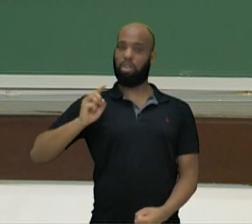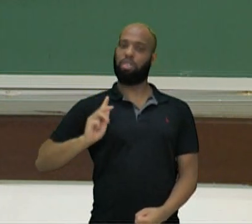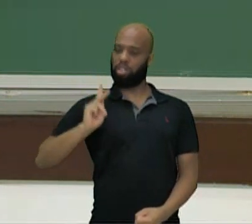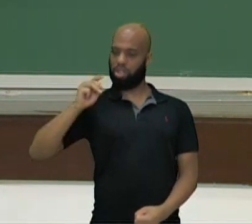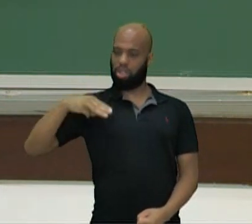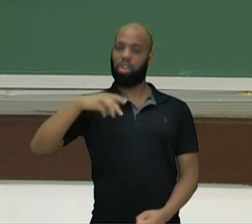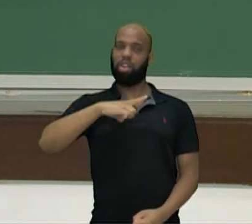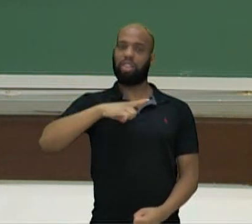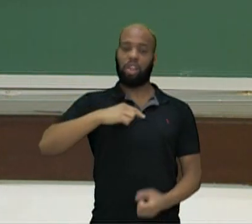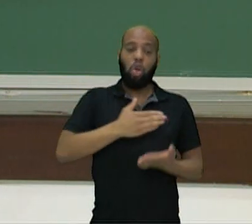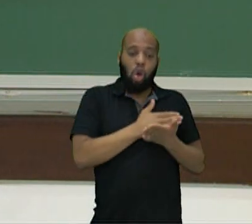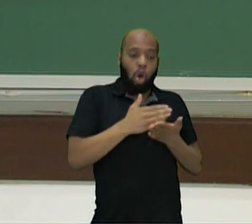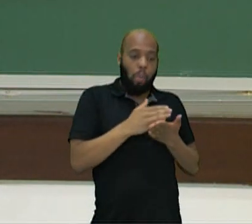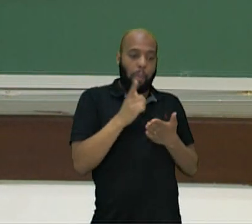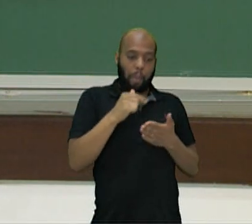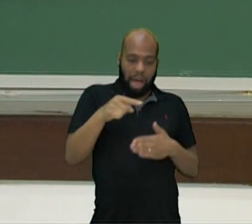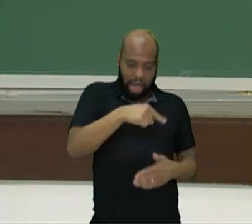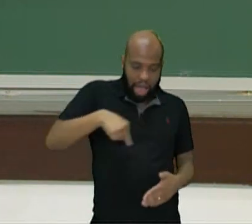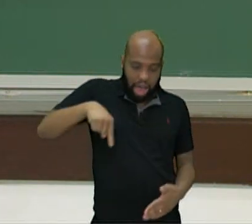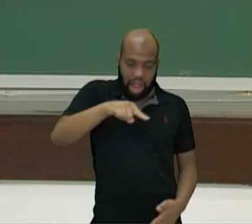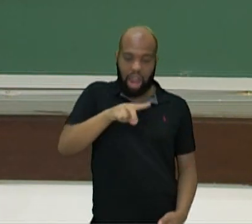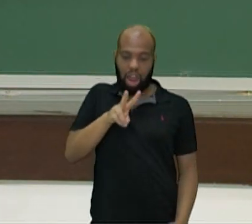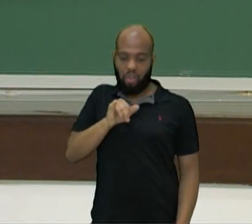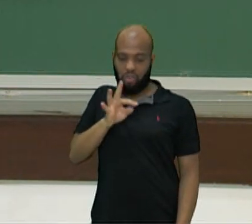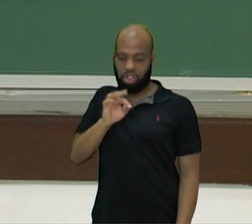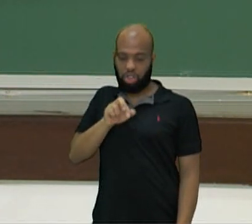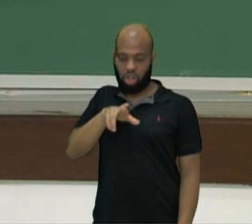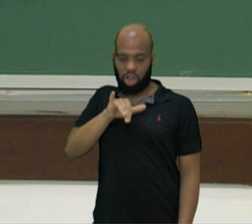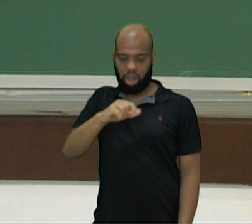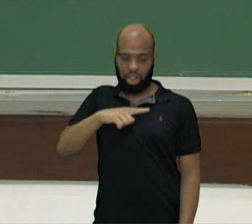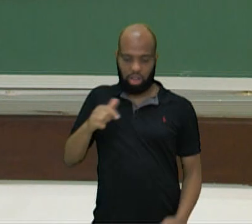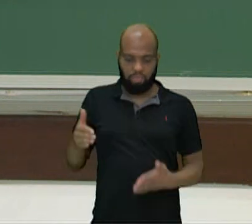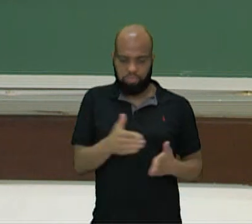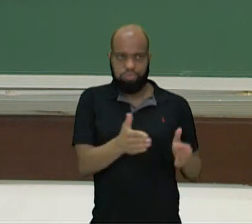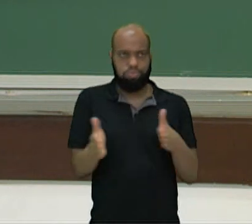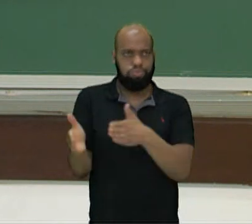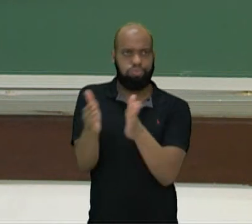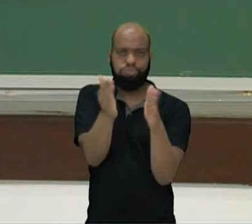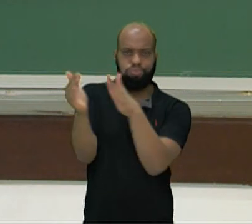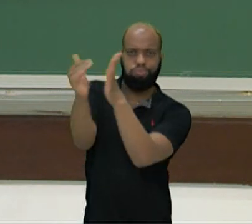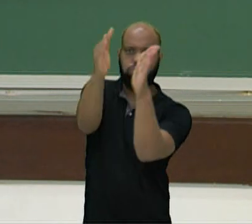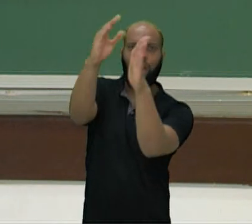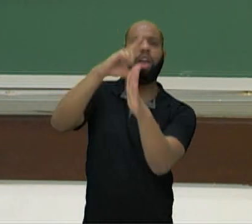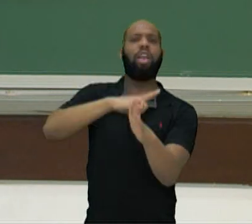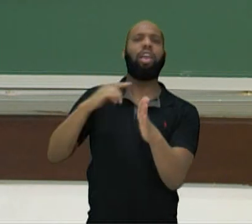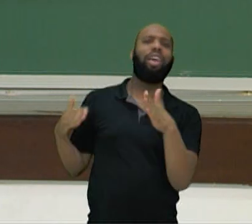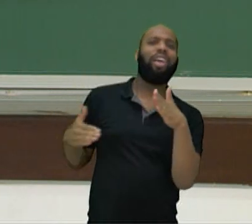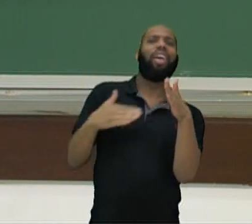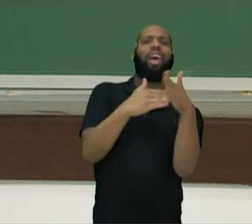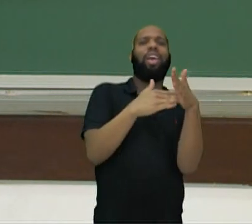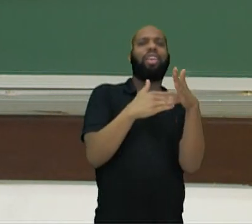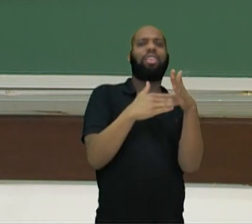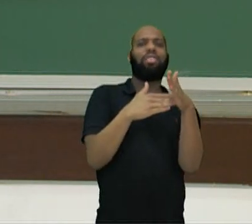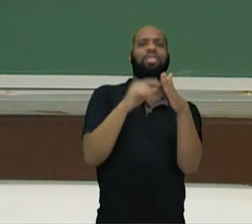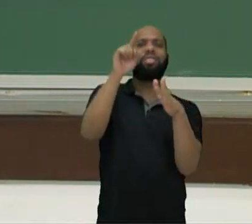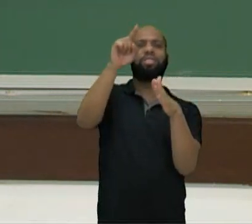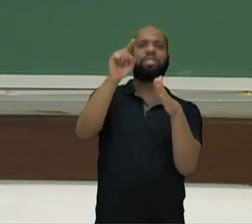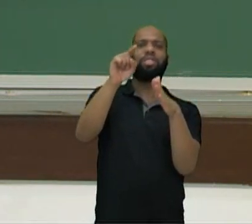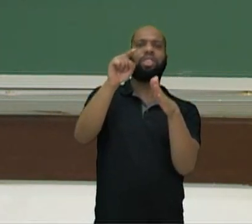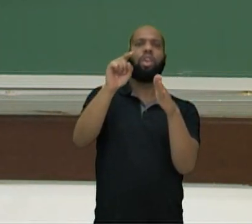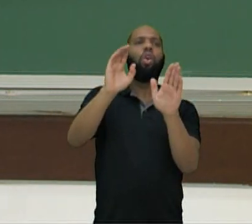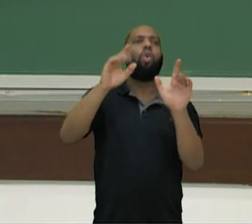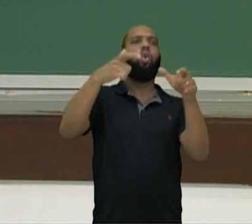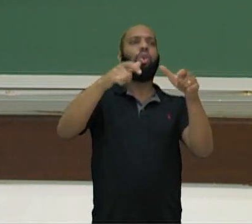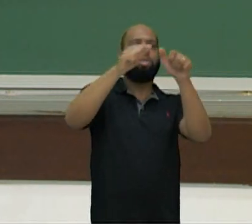Lago Vitória, que está aqui o lago, e vai percorrer tudo até chegar lá na sua foz, que é em